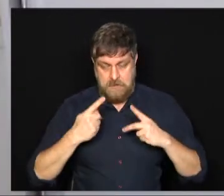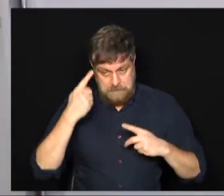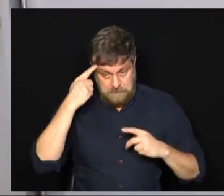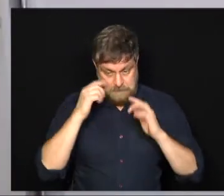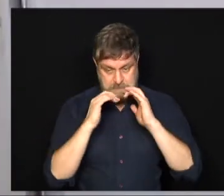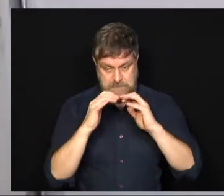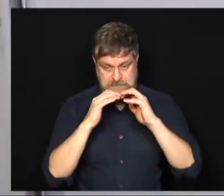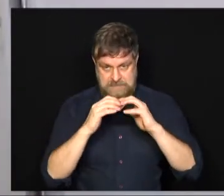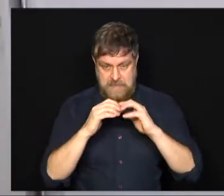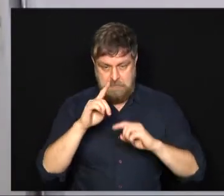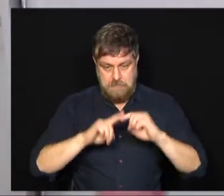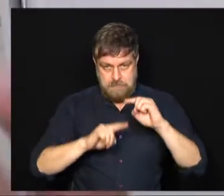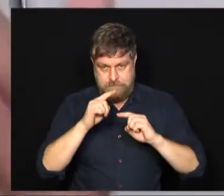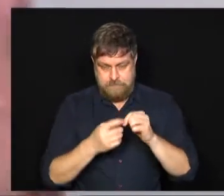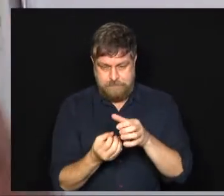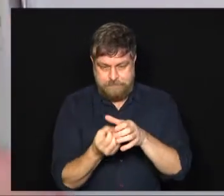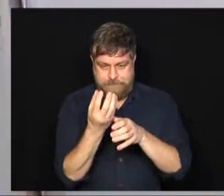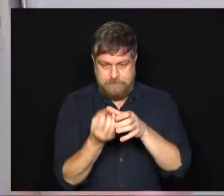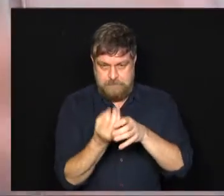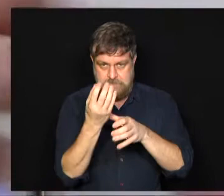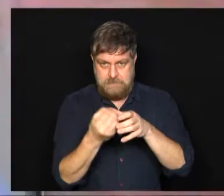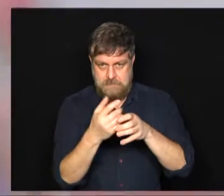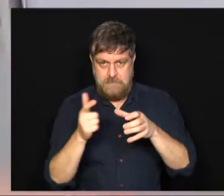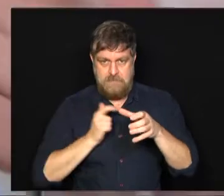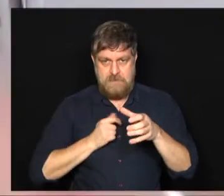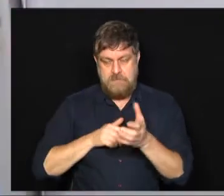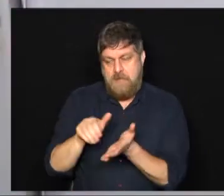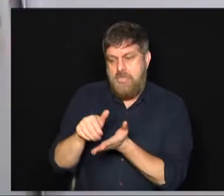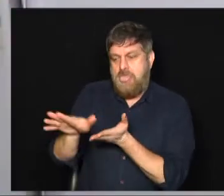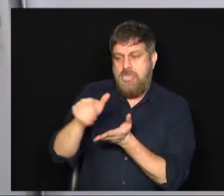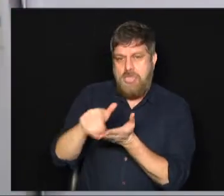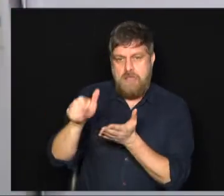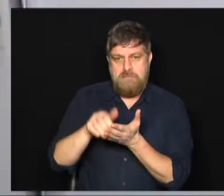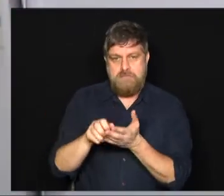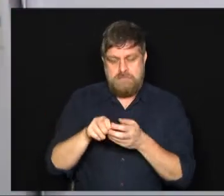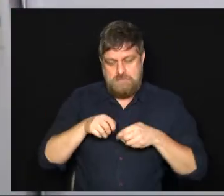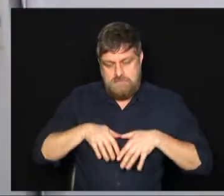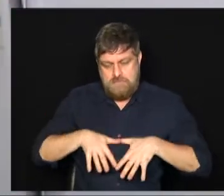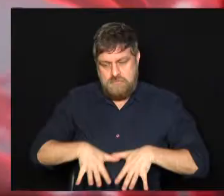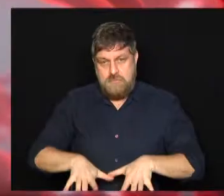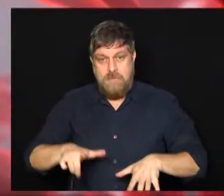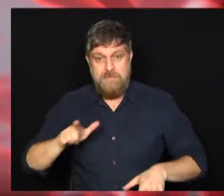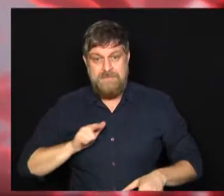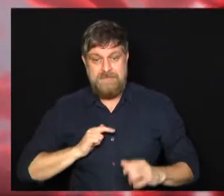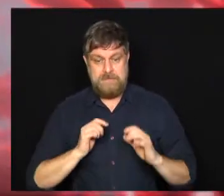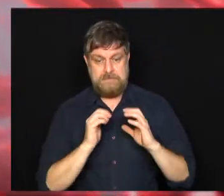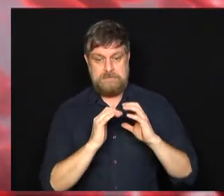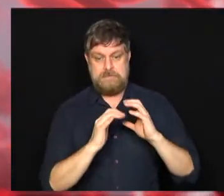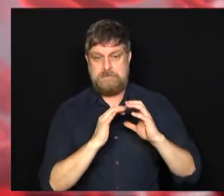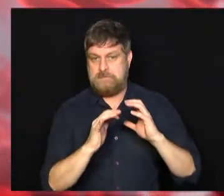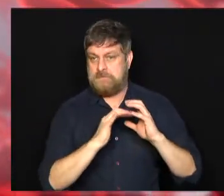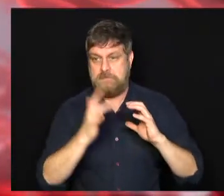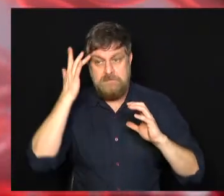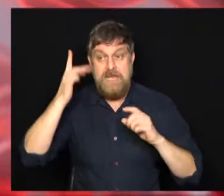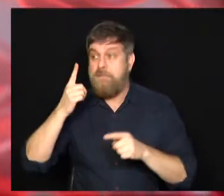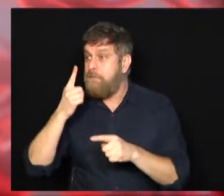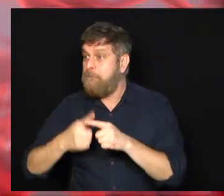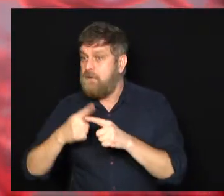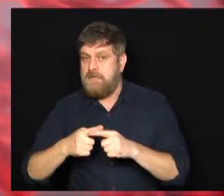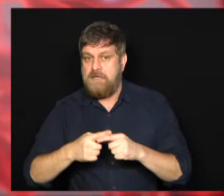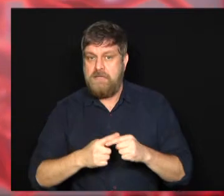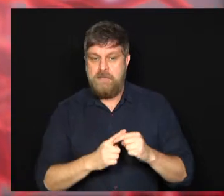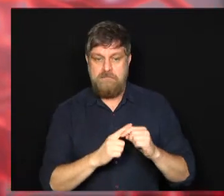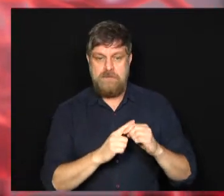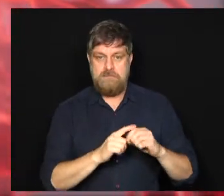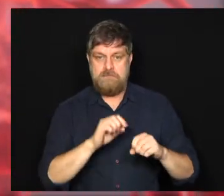cérebro, mas ela é depurada, ela é jogada fora, né? No paciente com doença de Alzheimer, não se sabe bem a causa, ela começa a